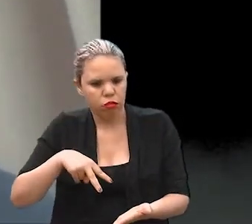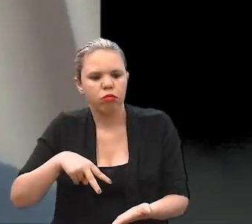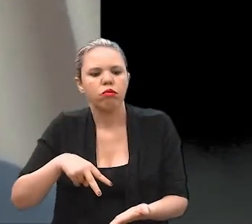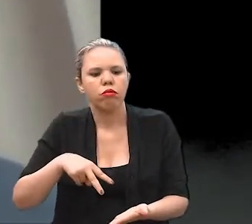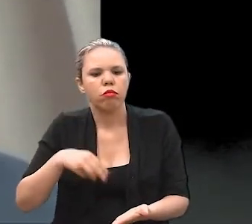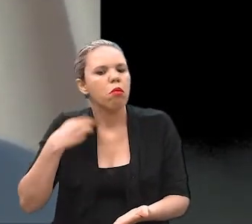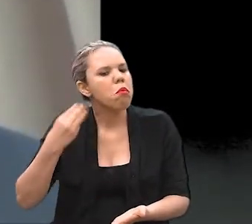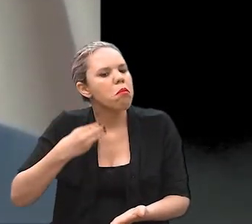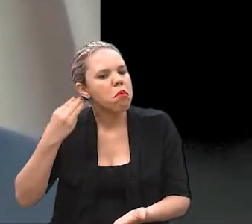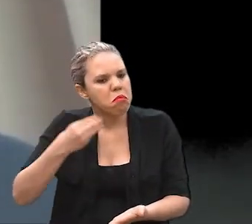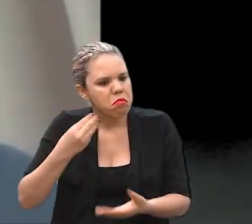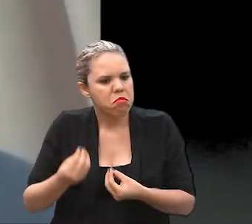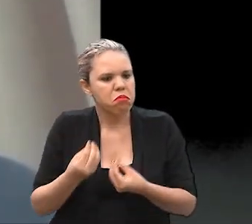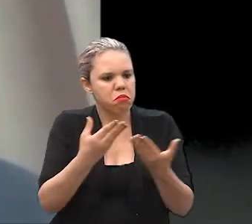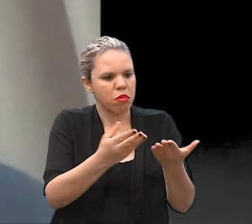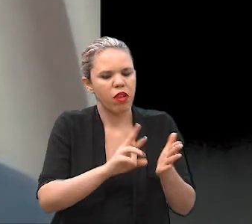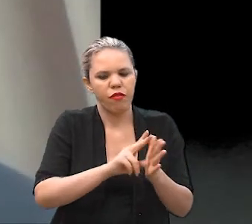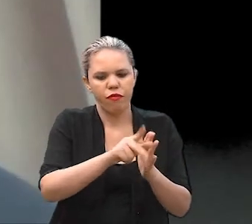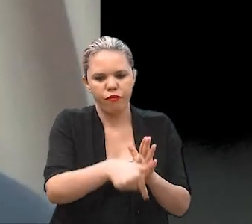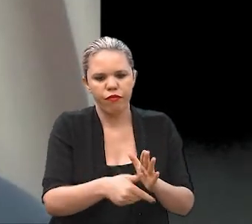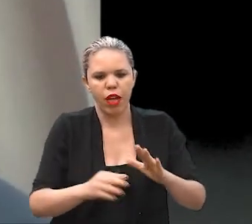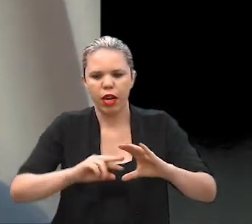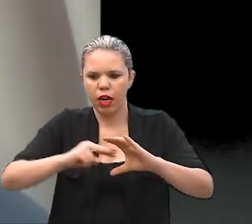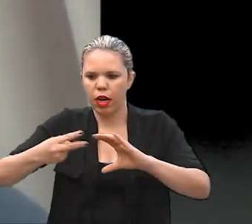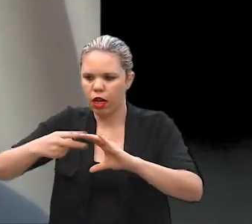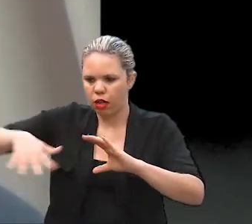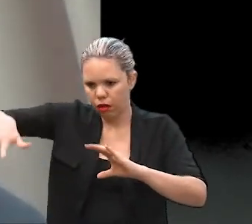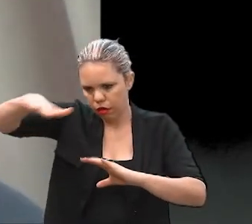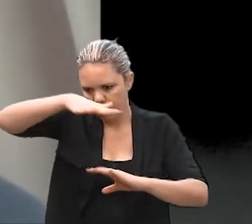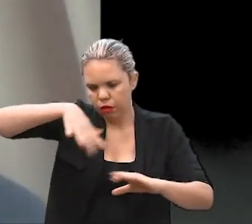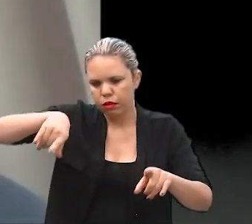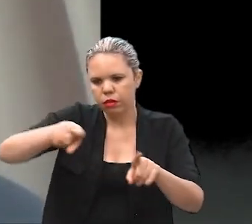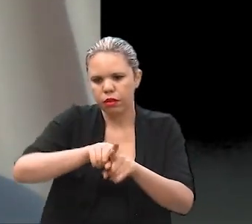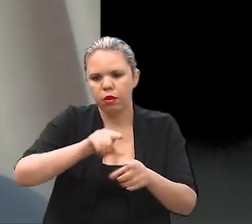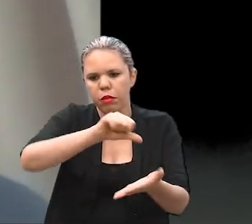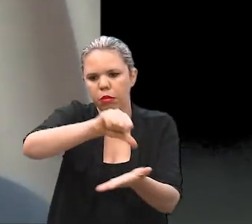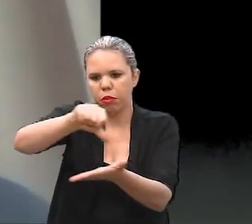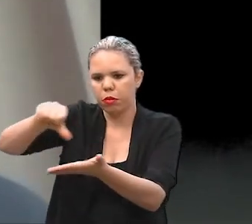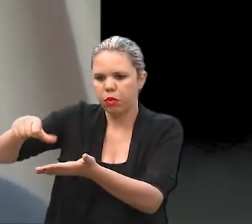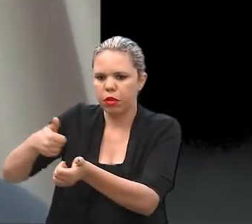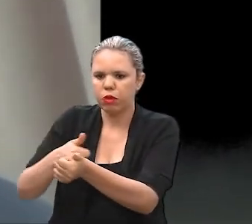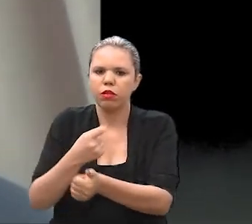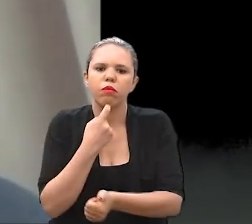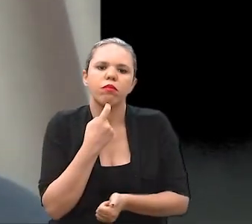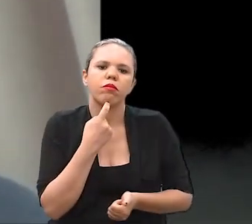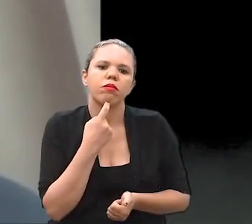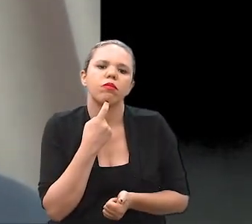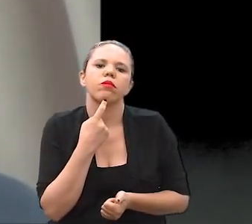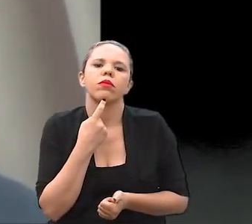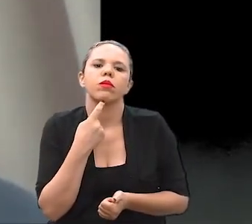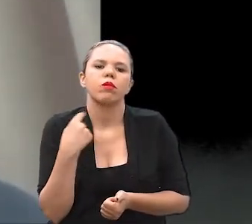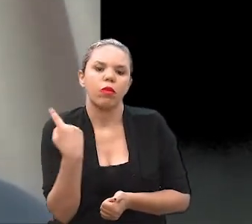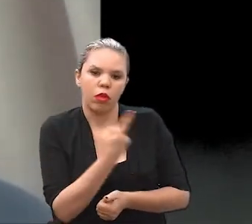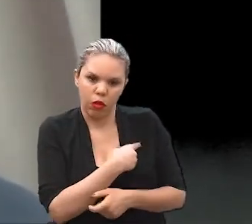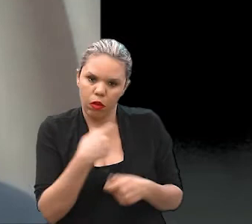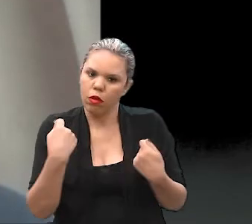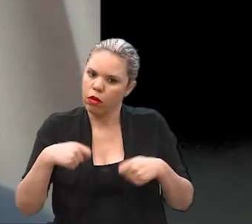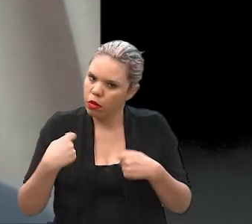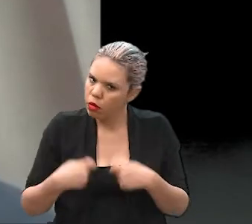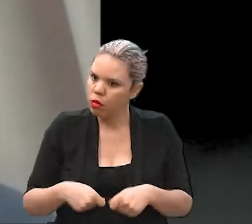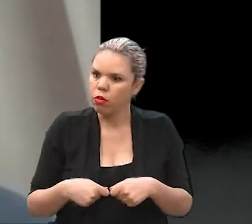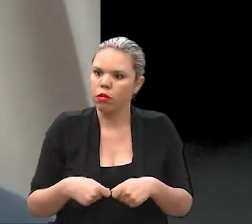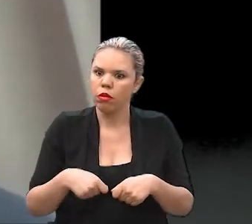Marcos Bernadelli encaminhou para as outras câmaras municipais também da região metropolitana, porque nós precisamos